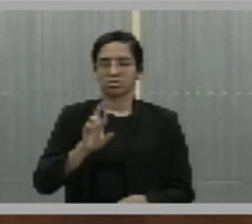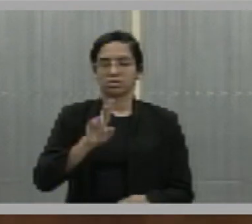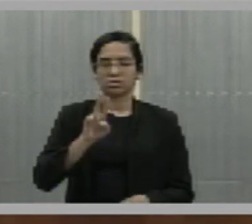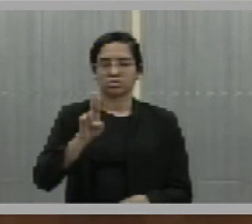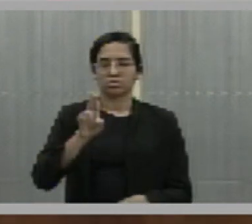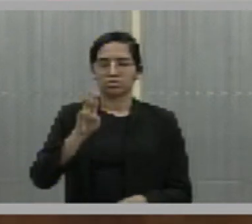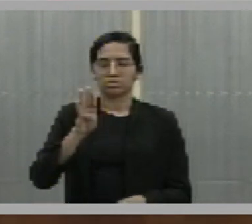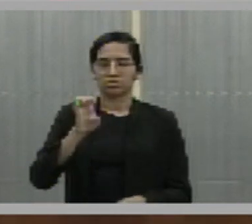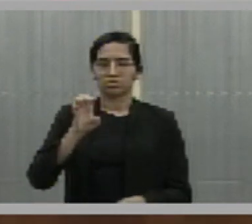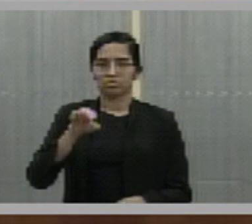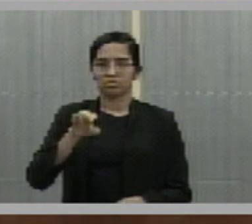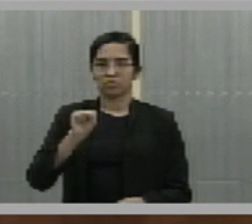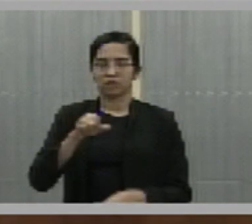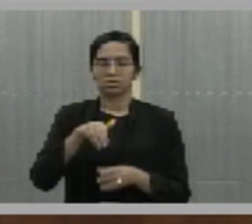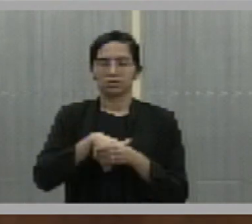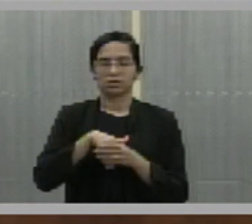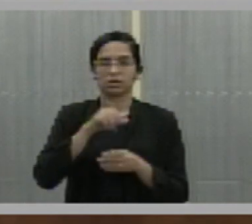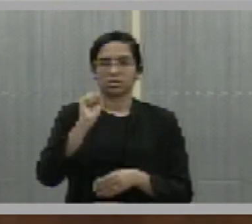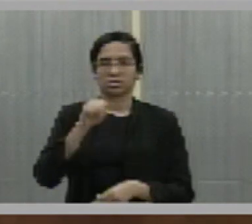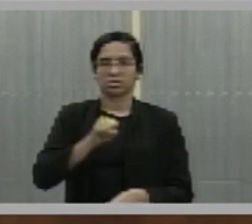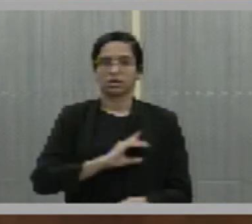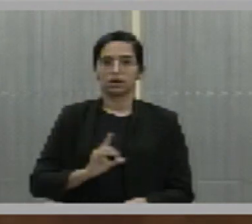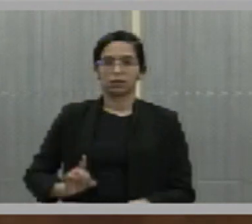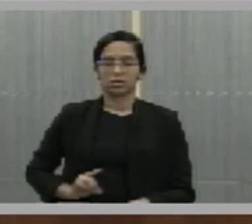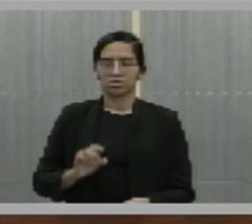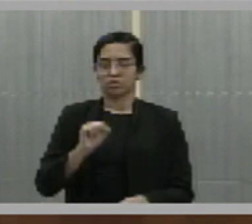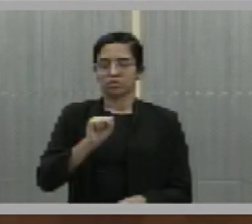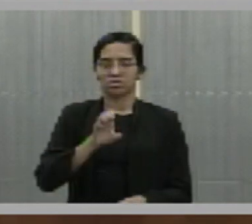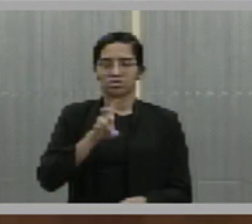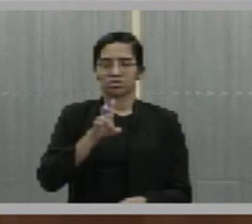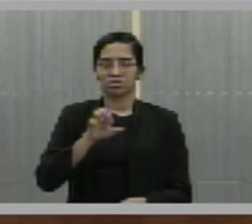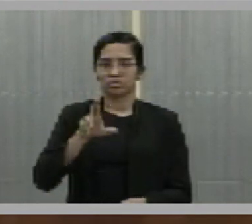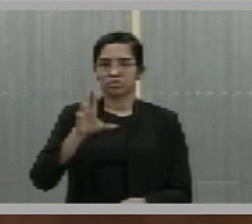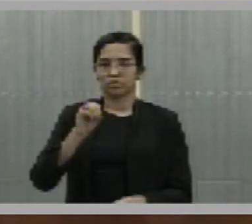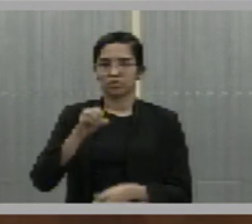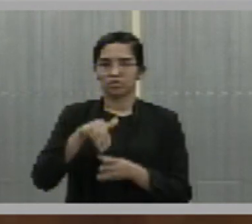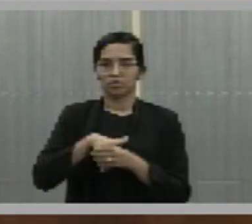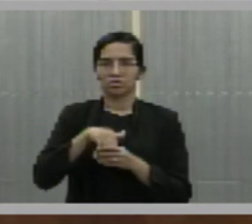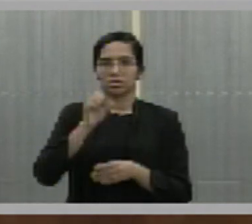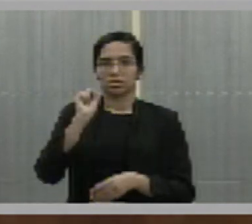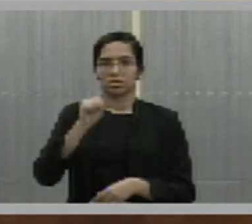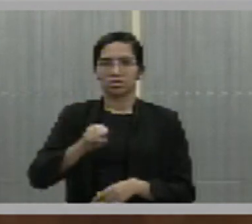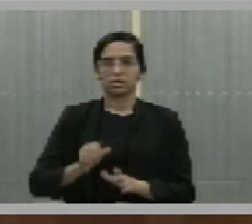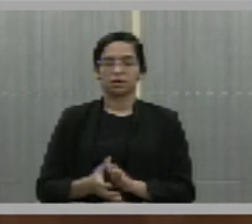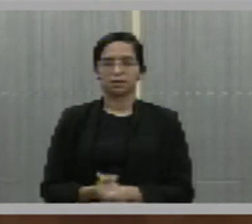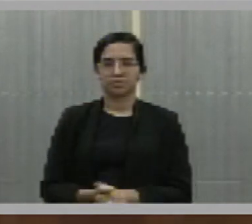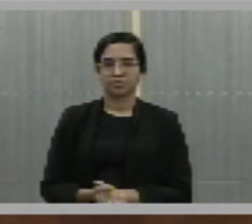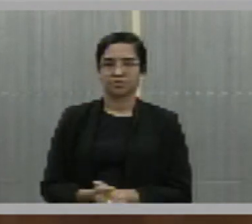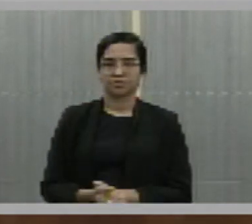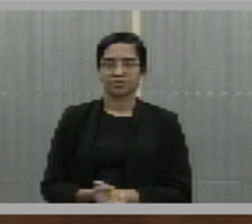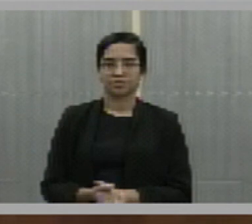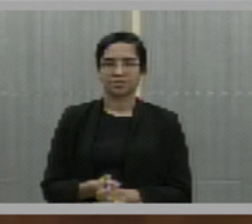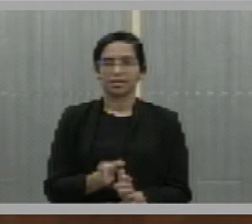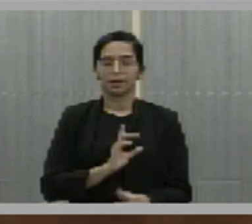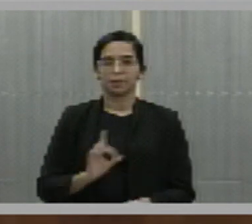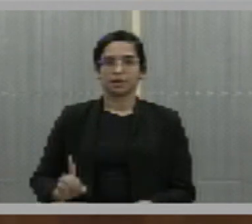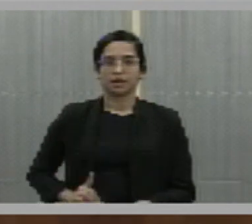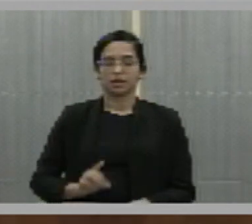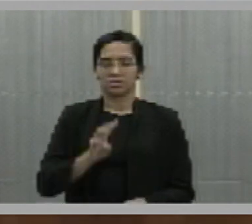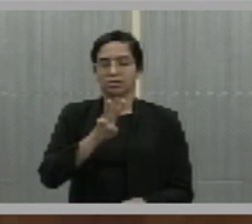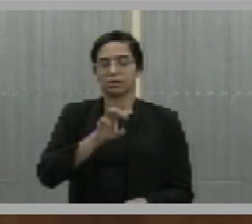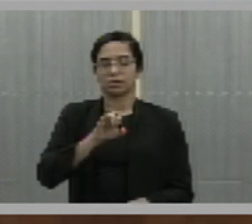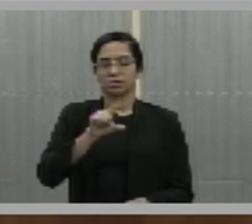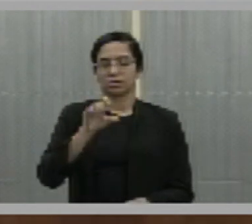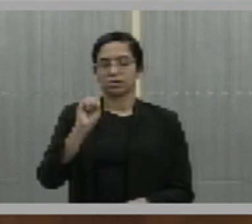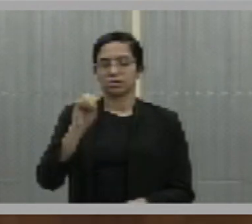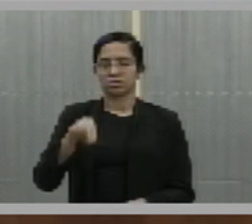Sim. Deputado Severo Eulálio, como vota? Sim. Sim. Deputada Bárbara entrou em plenário. Deputado Wilson Brandão, como